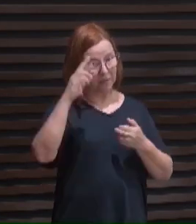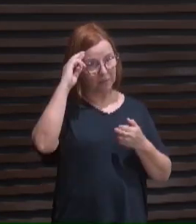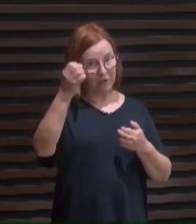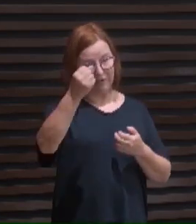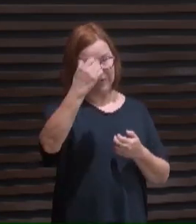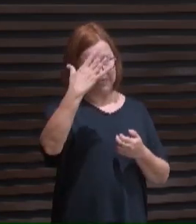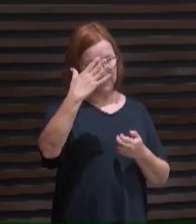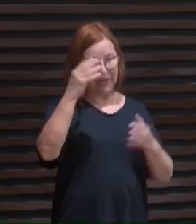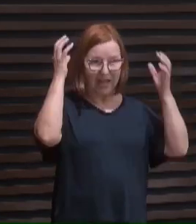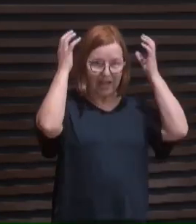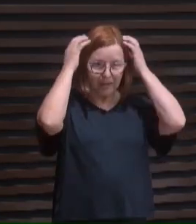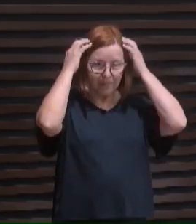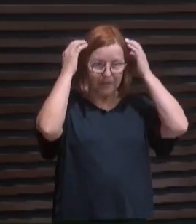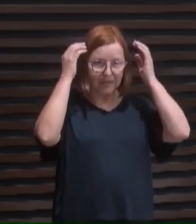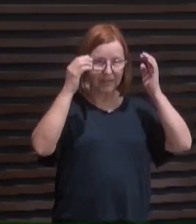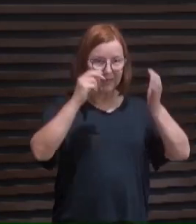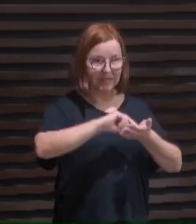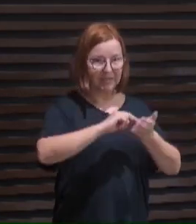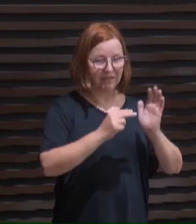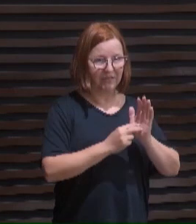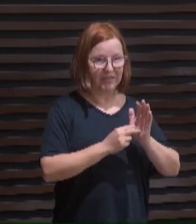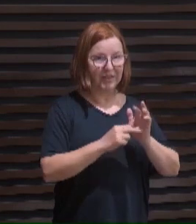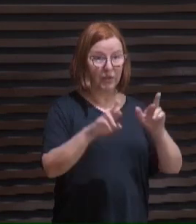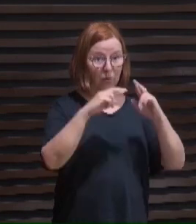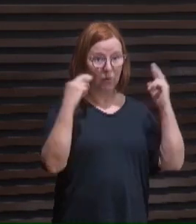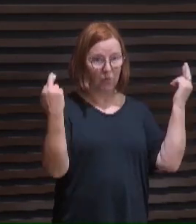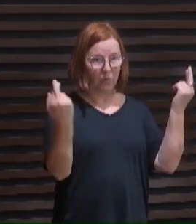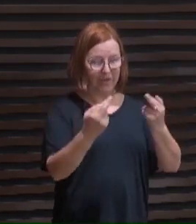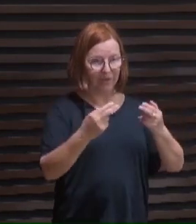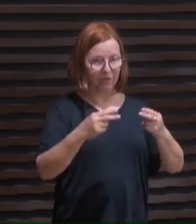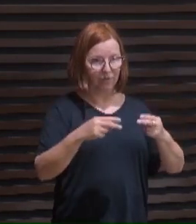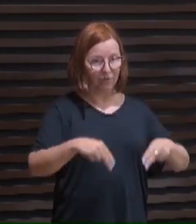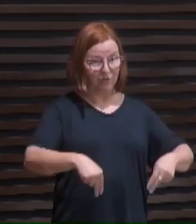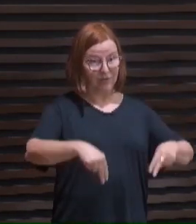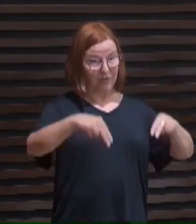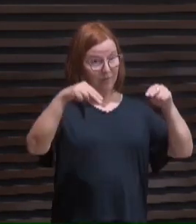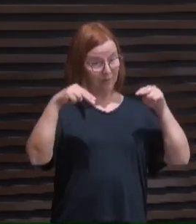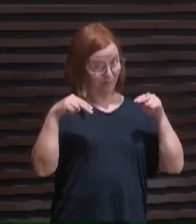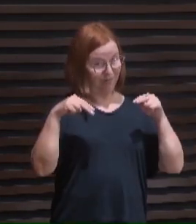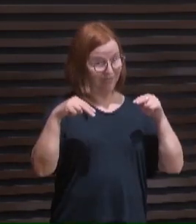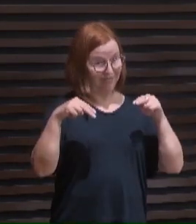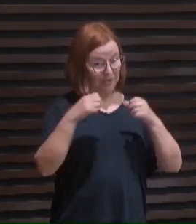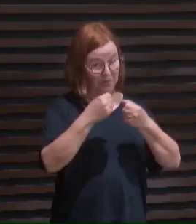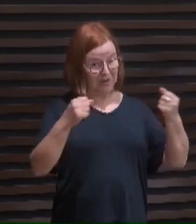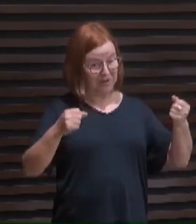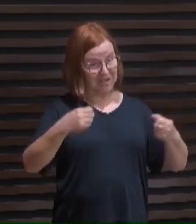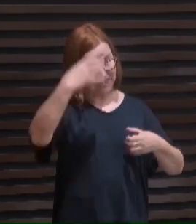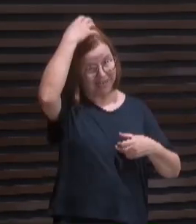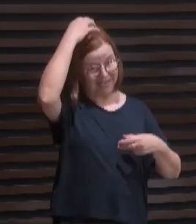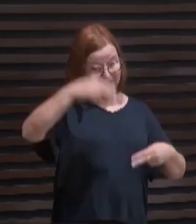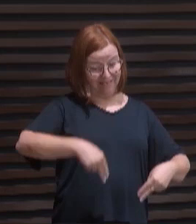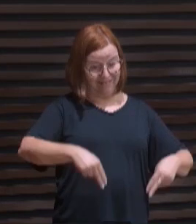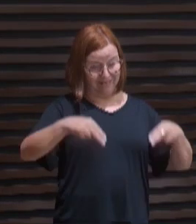aquela cabeça representava o reino de Nabucodonosor, o grande Nabucodonosor, que foi um